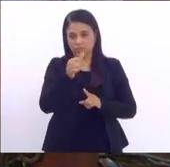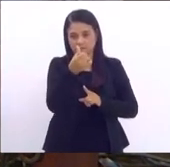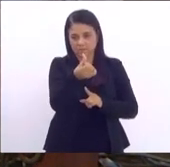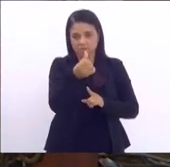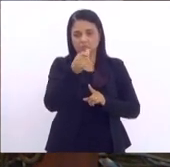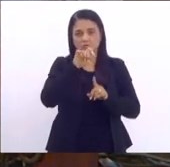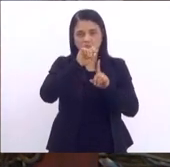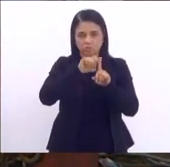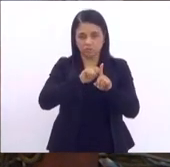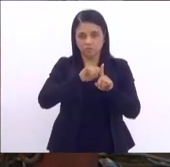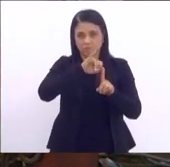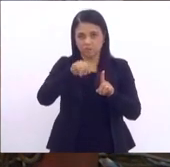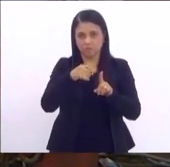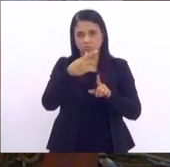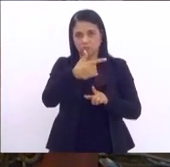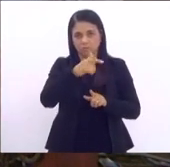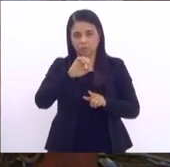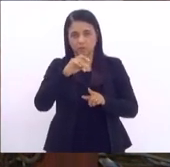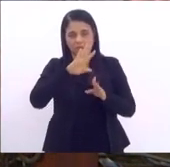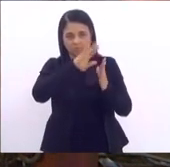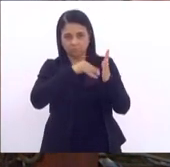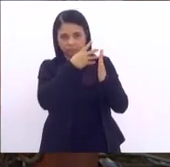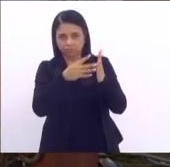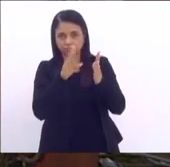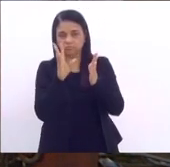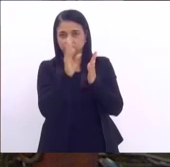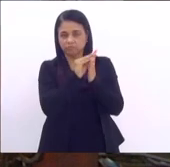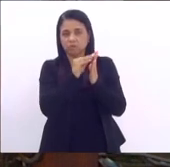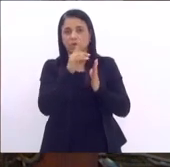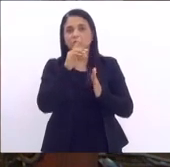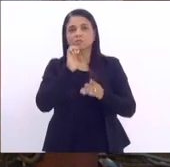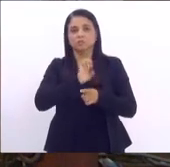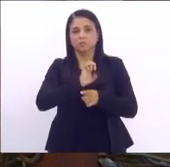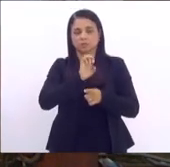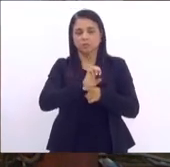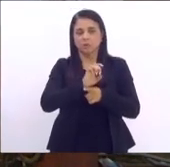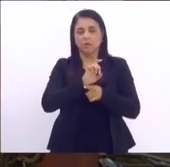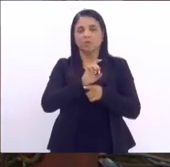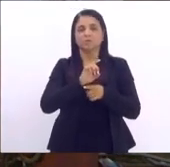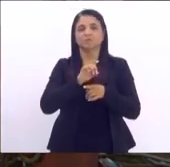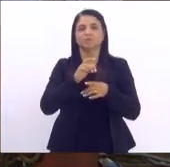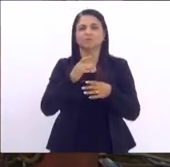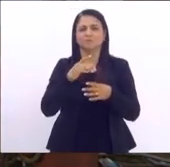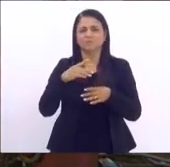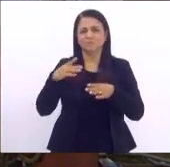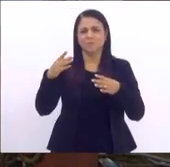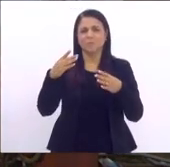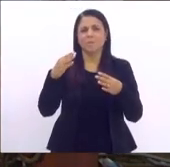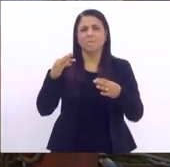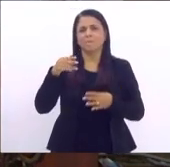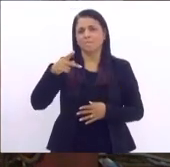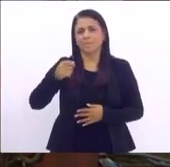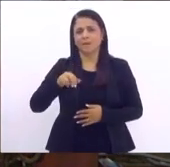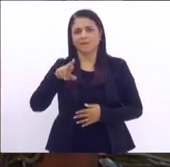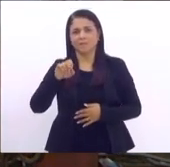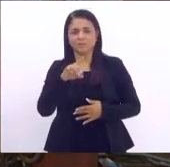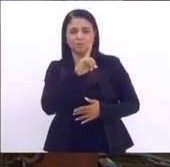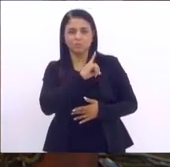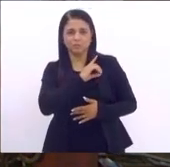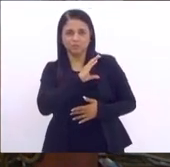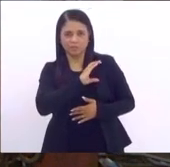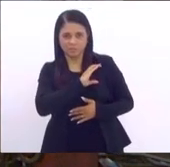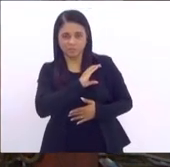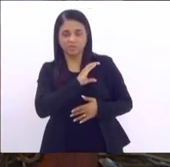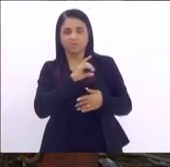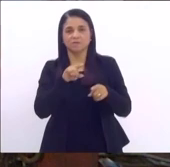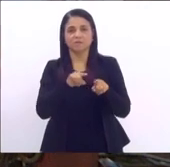Janeiro o Dia Estadual do Pedal no Paraíso, no município de Duque de Caxias. Pareceres das comissões de Constituição e Justiça